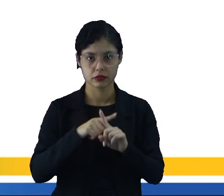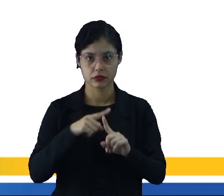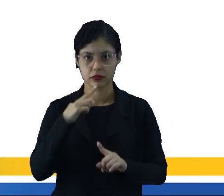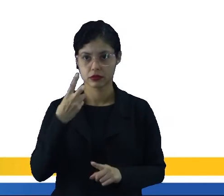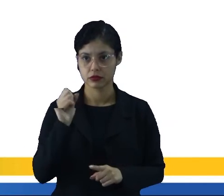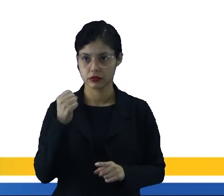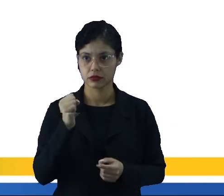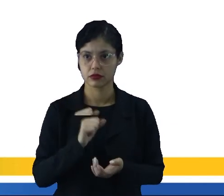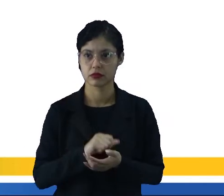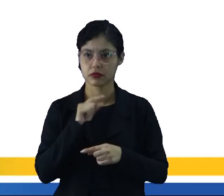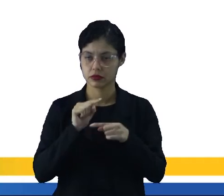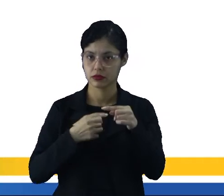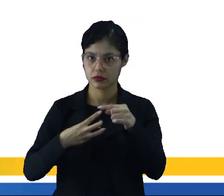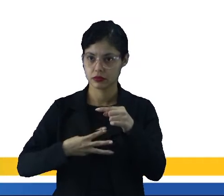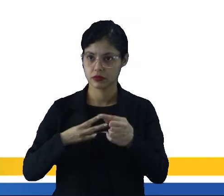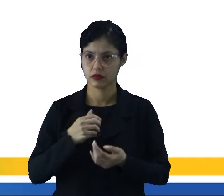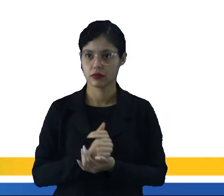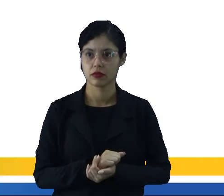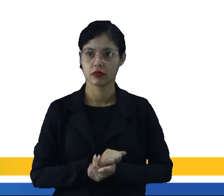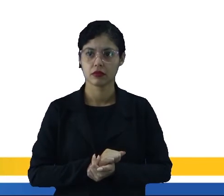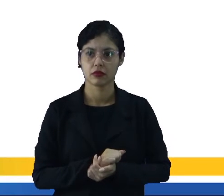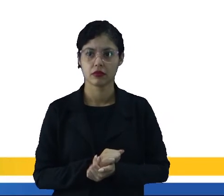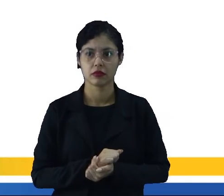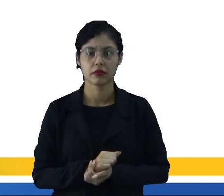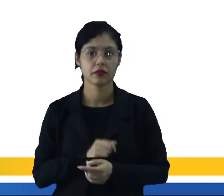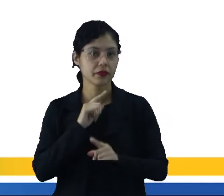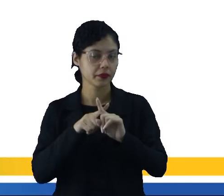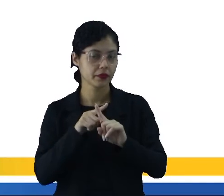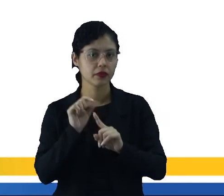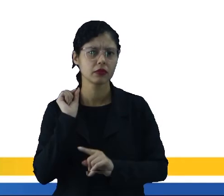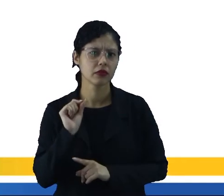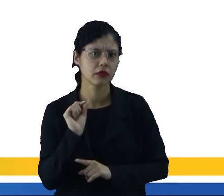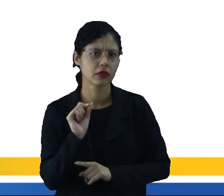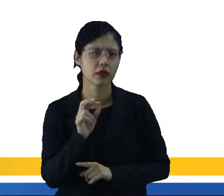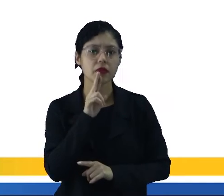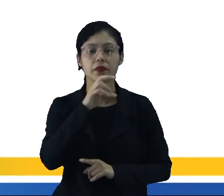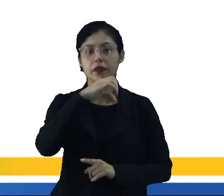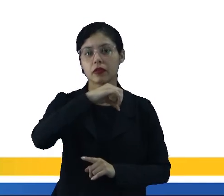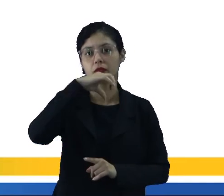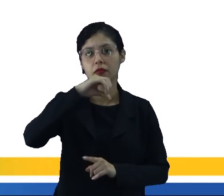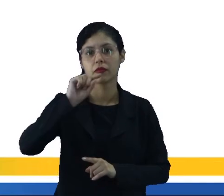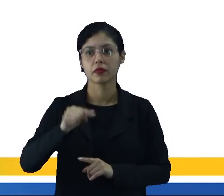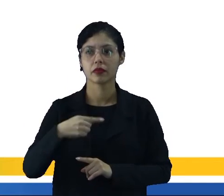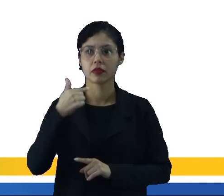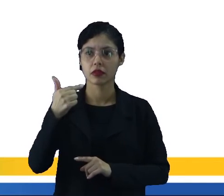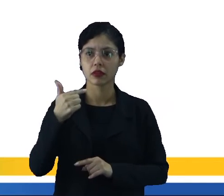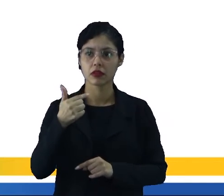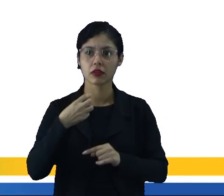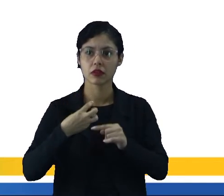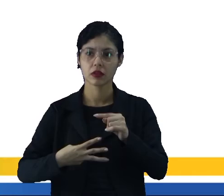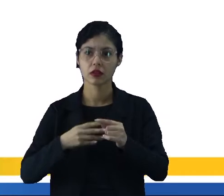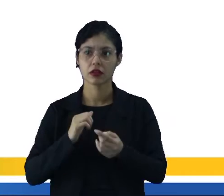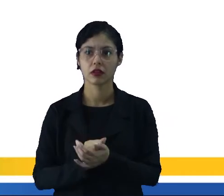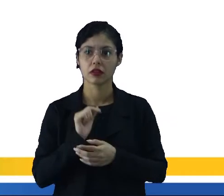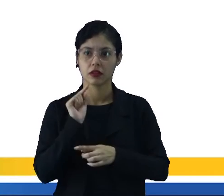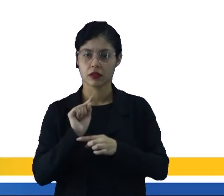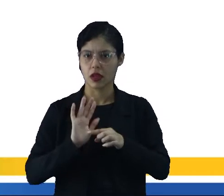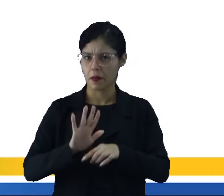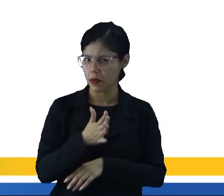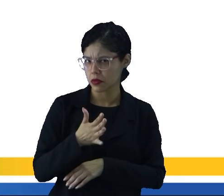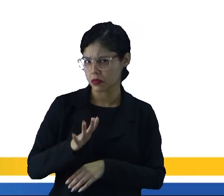8 / 3 o que vai dar multiplicando aqui 99,2 sobre 3